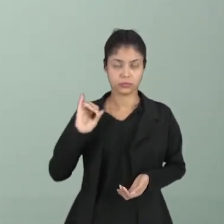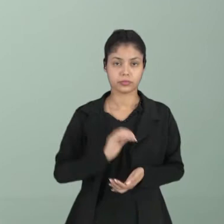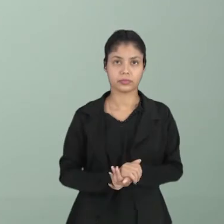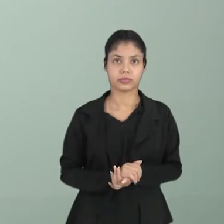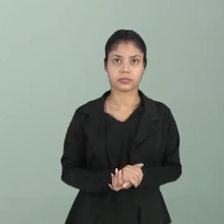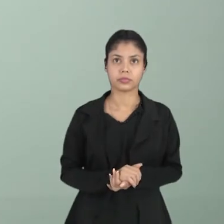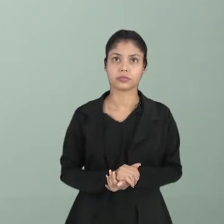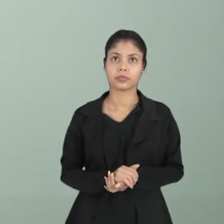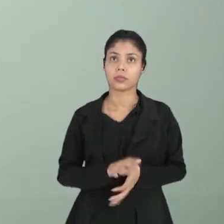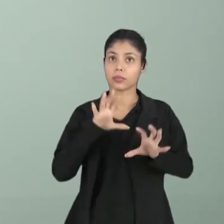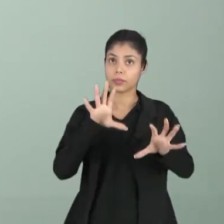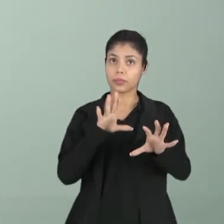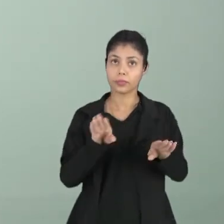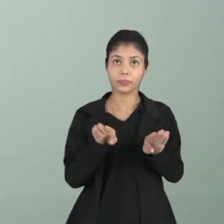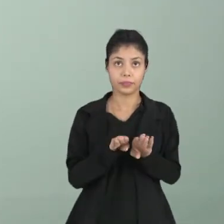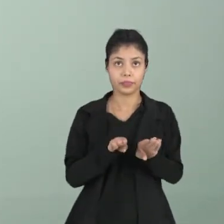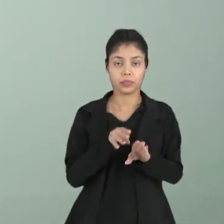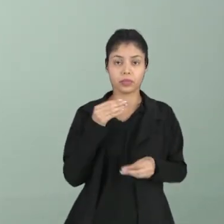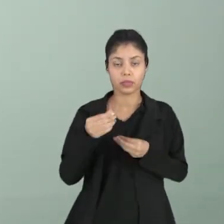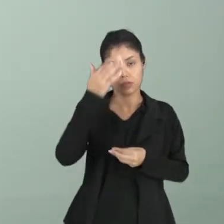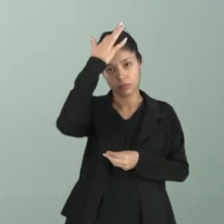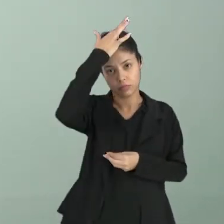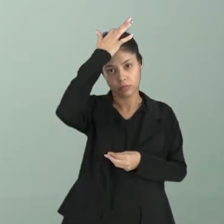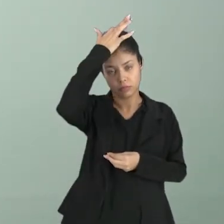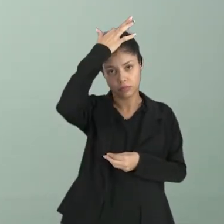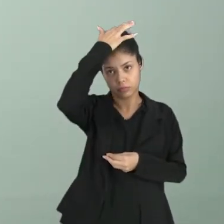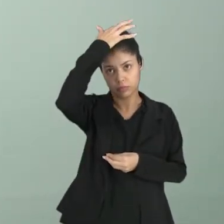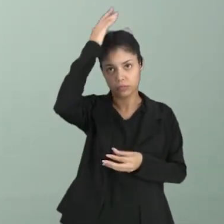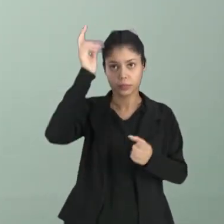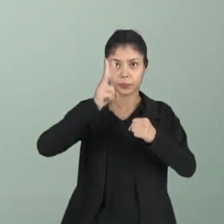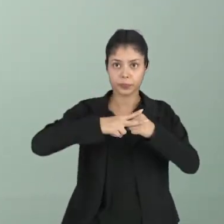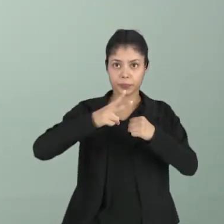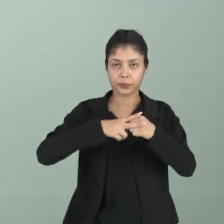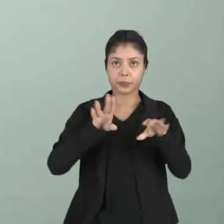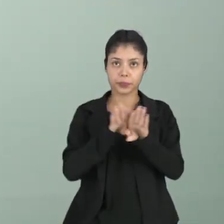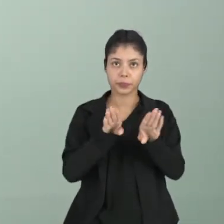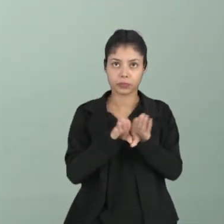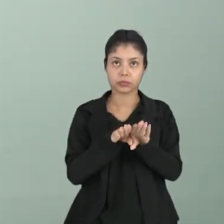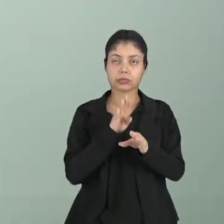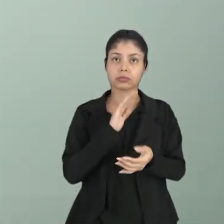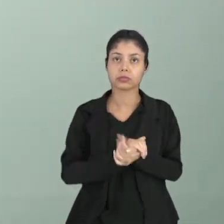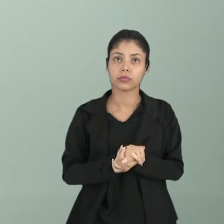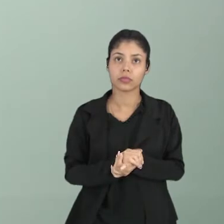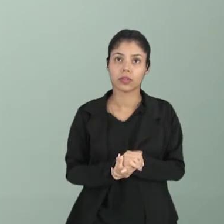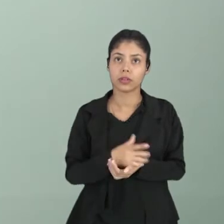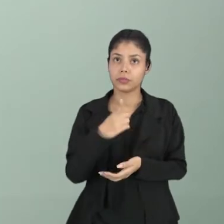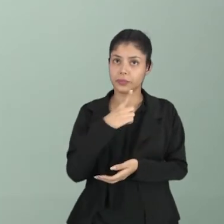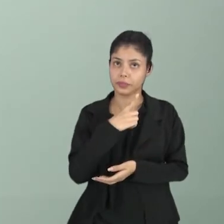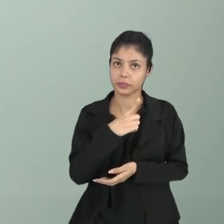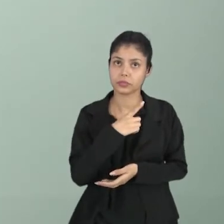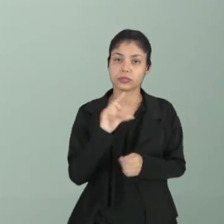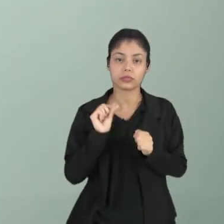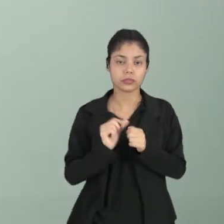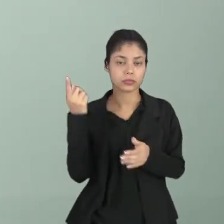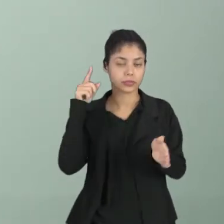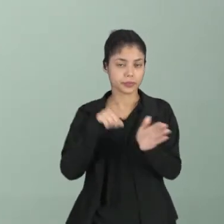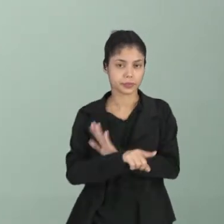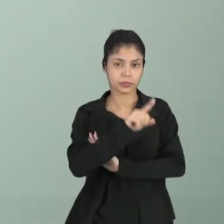indireto. Assim como no meu objeto direto, ou no verbo transitivo direto, nós também